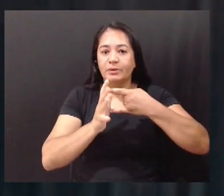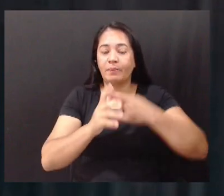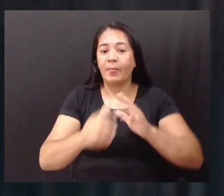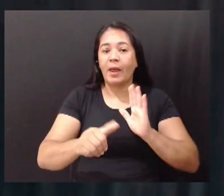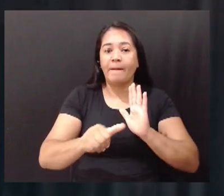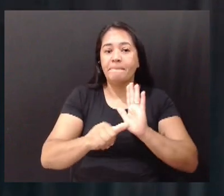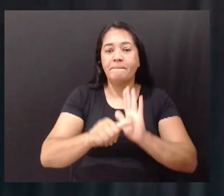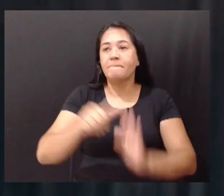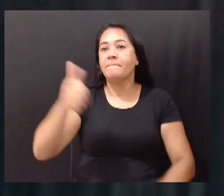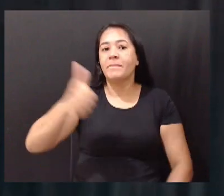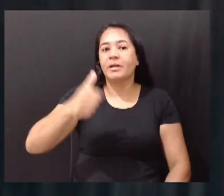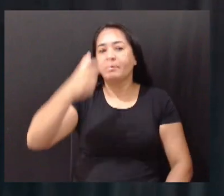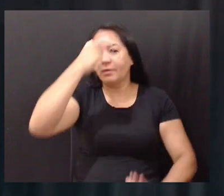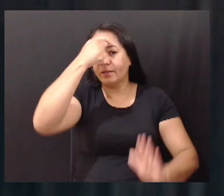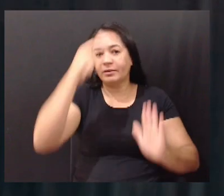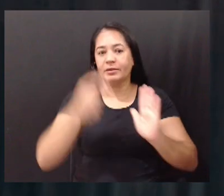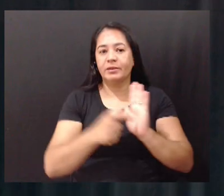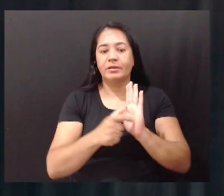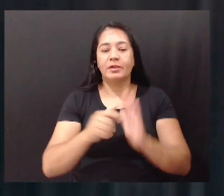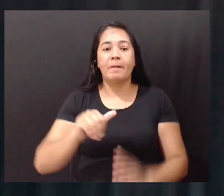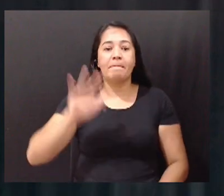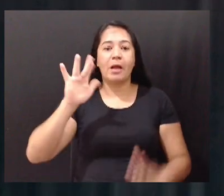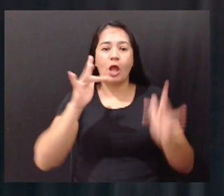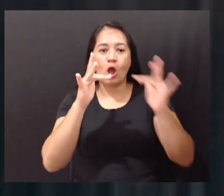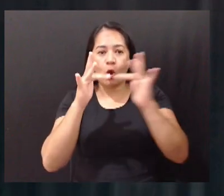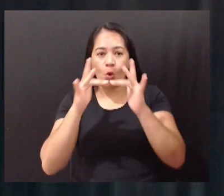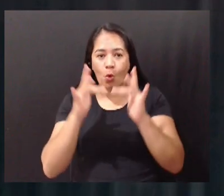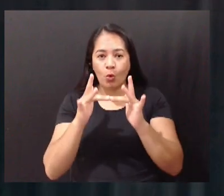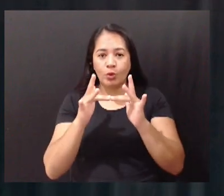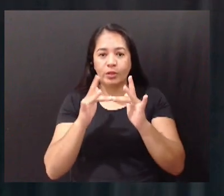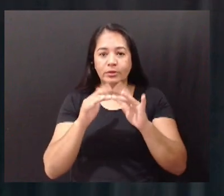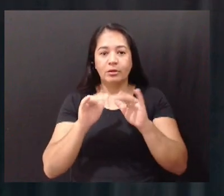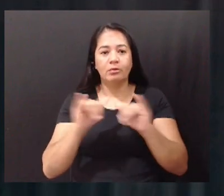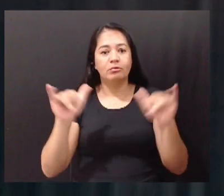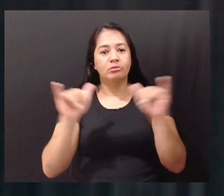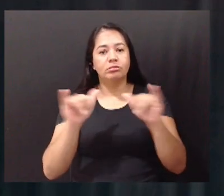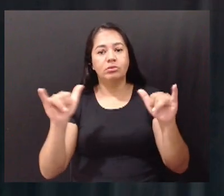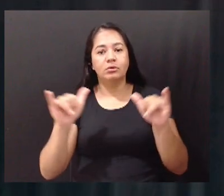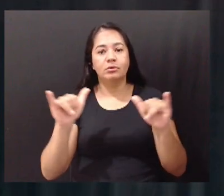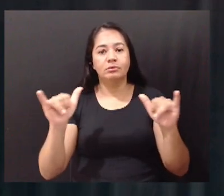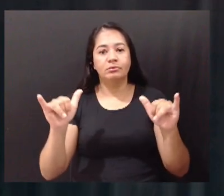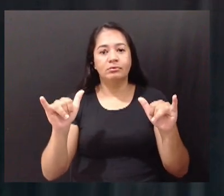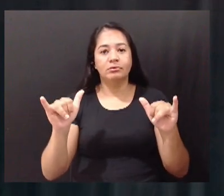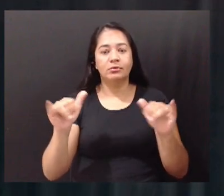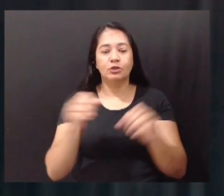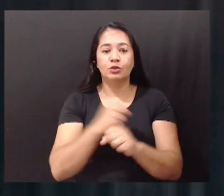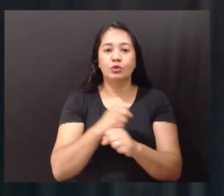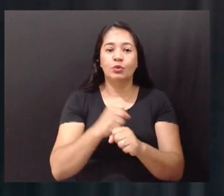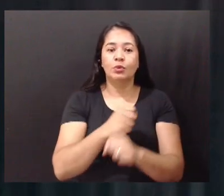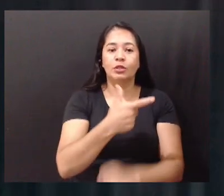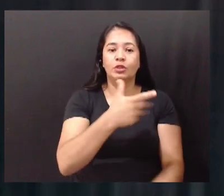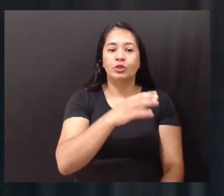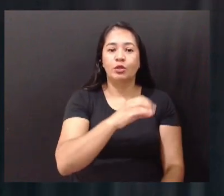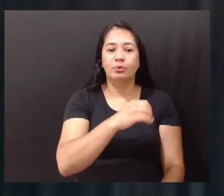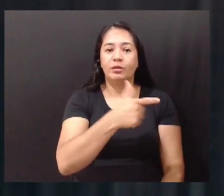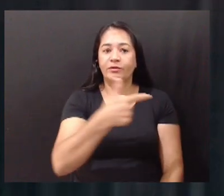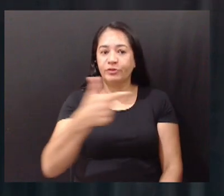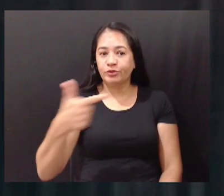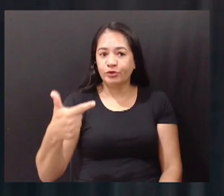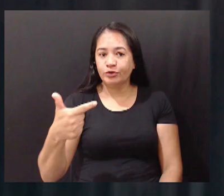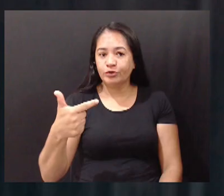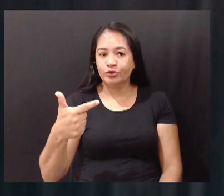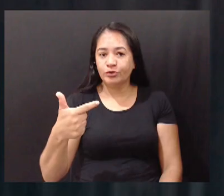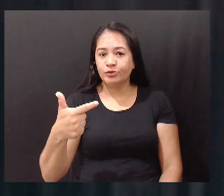mais contato, né? Ela foi publicada pela OpenAI em 2022. Então, nós estamos falando aí